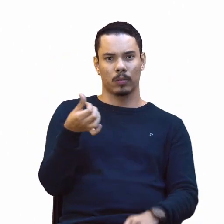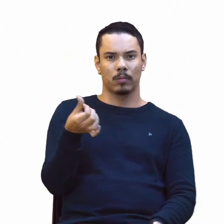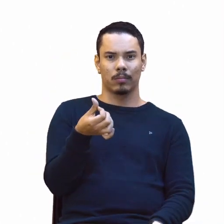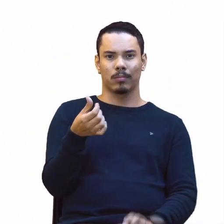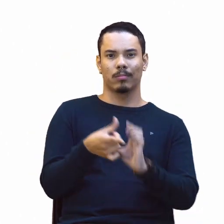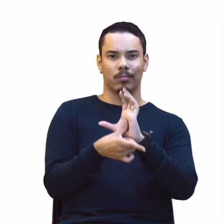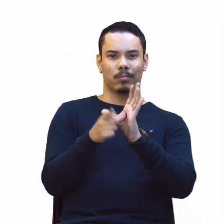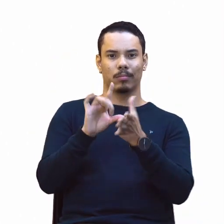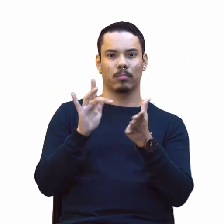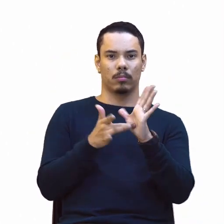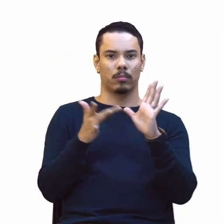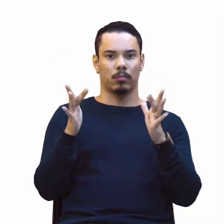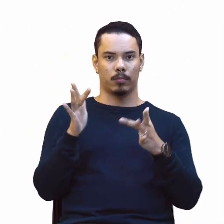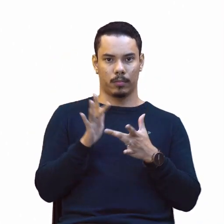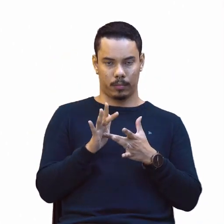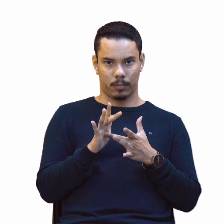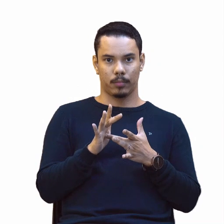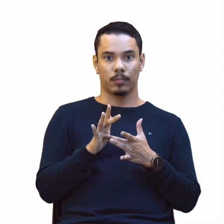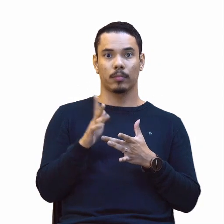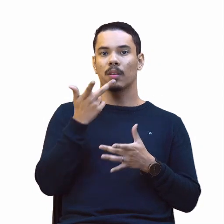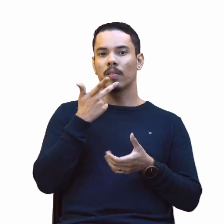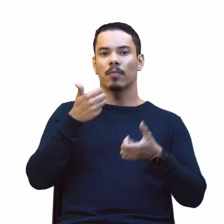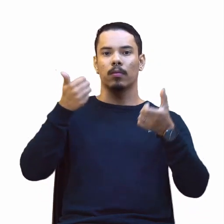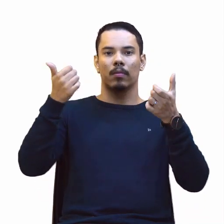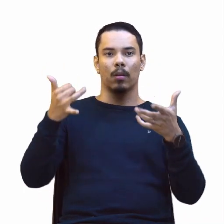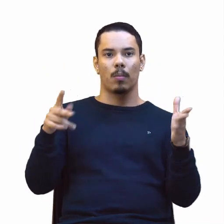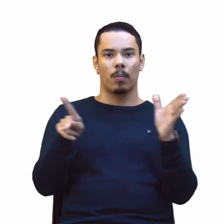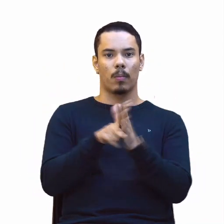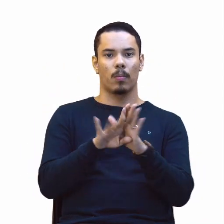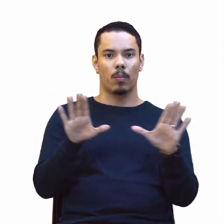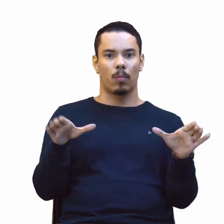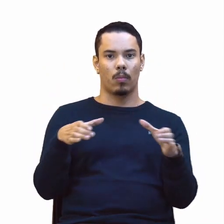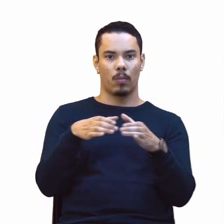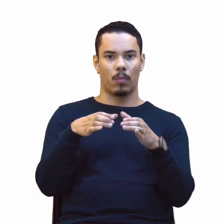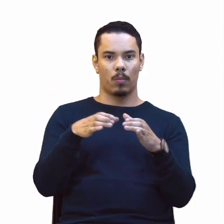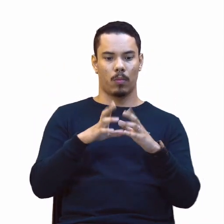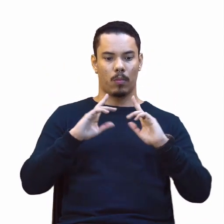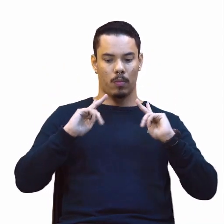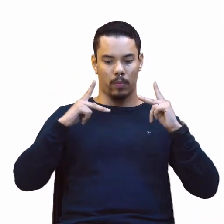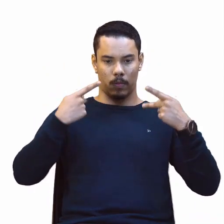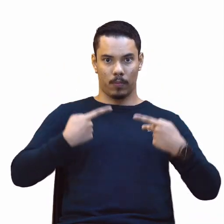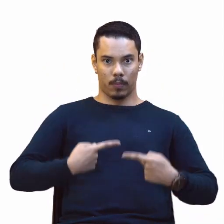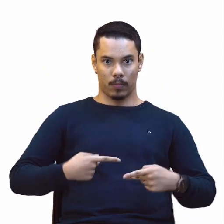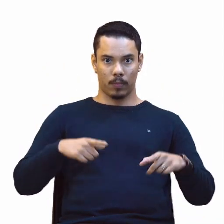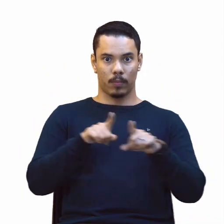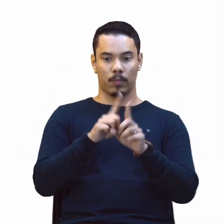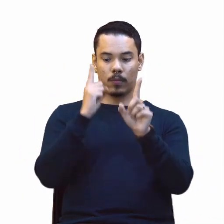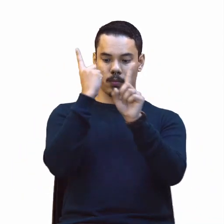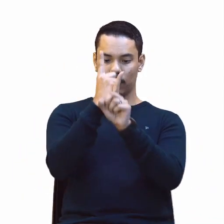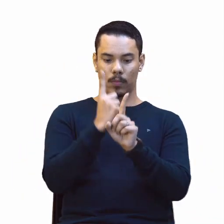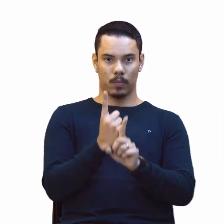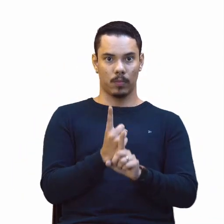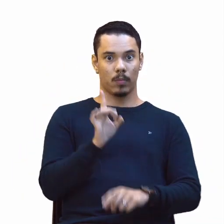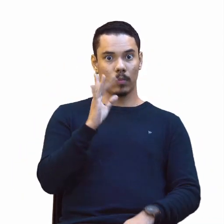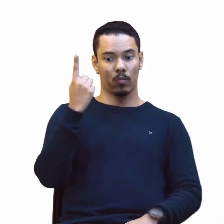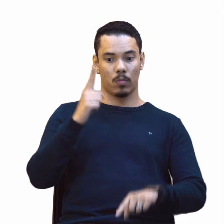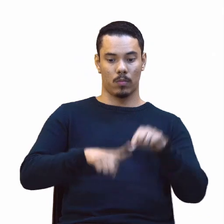Cristo. Ele fazia parte do grupo dos monistas, que identificava apenas um